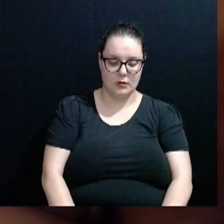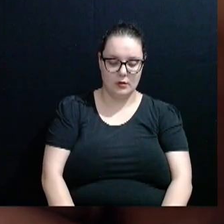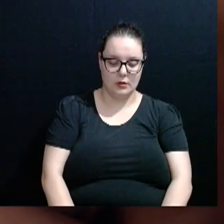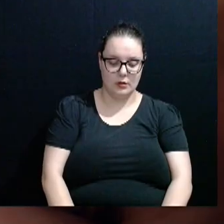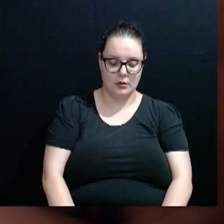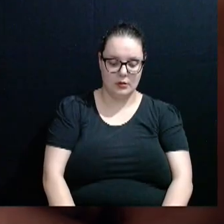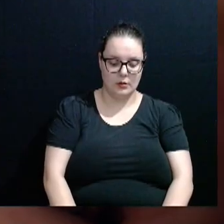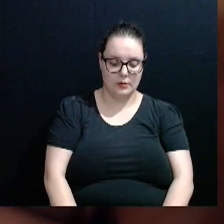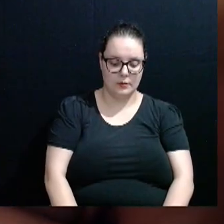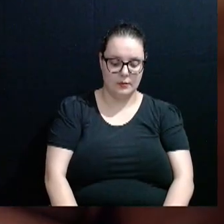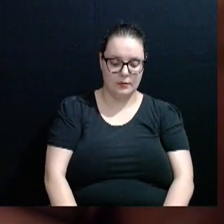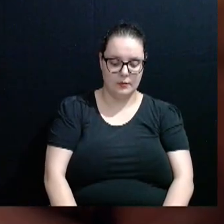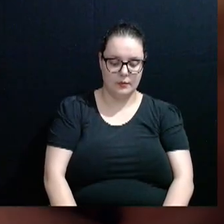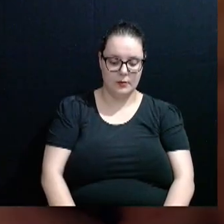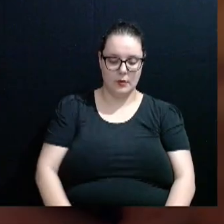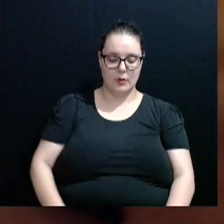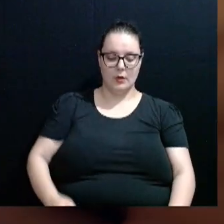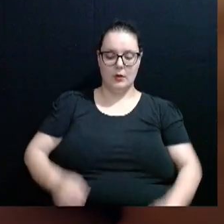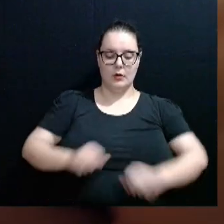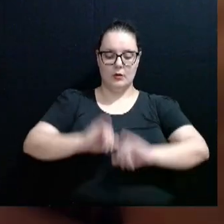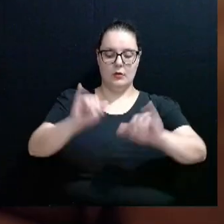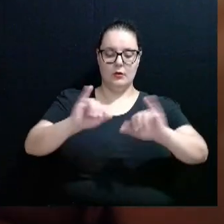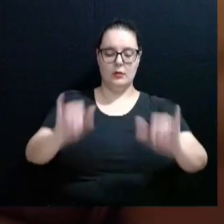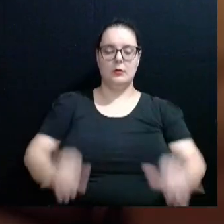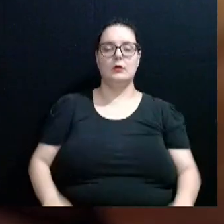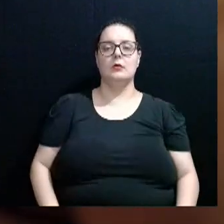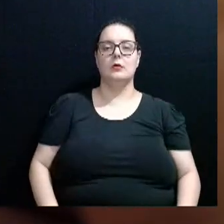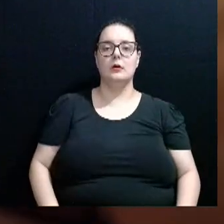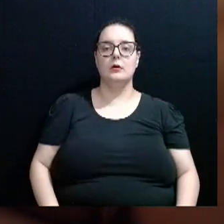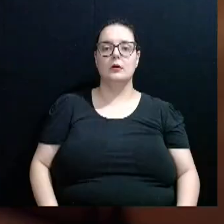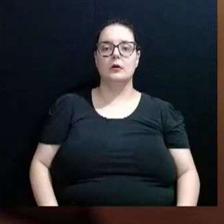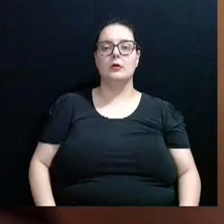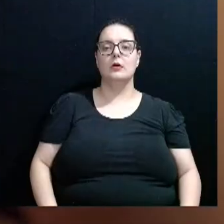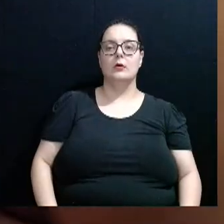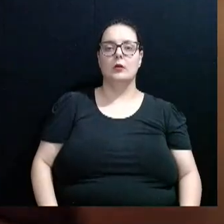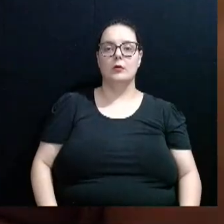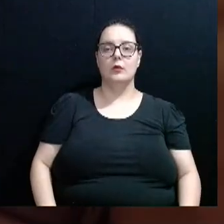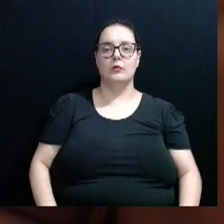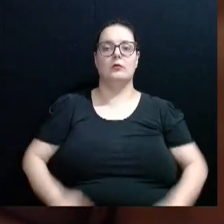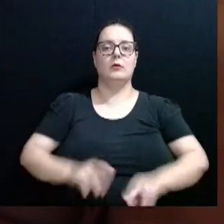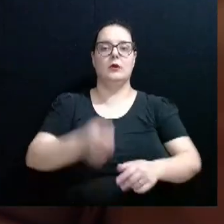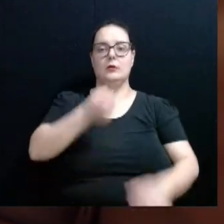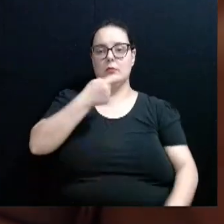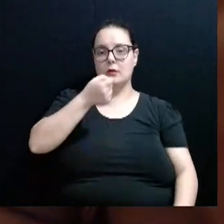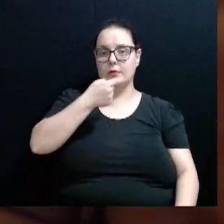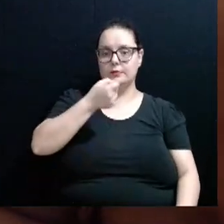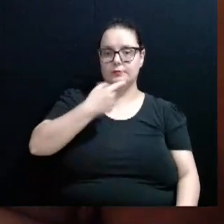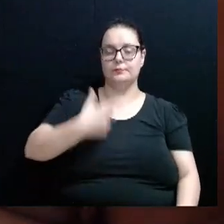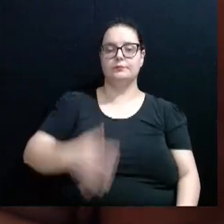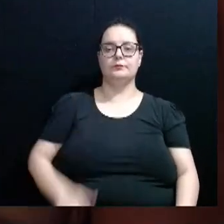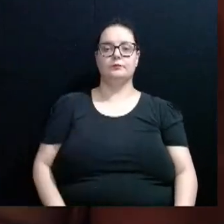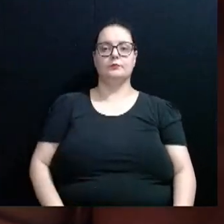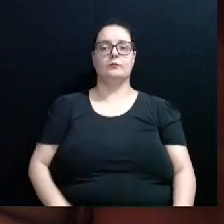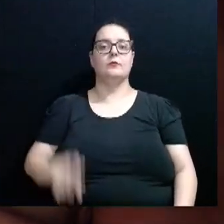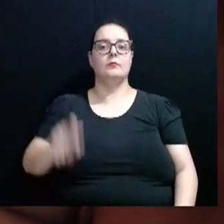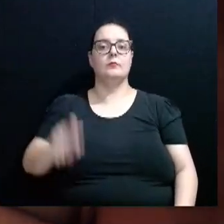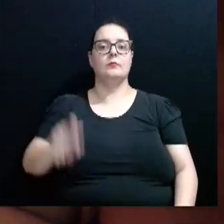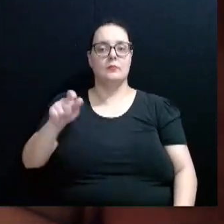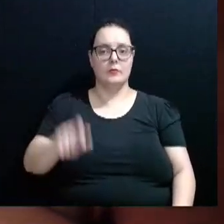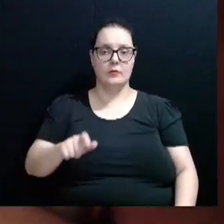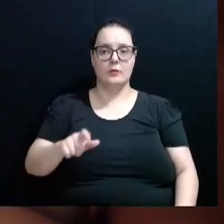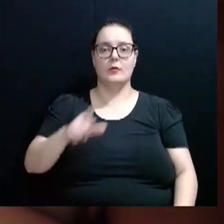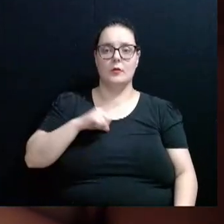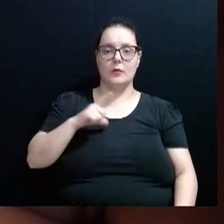Por exemplo, o blister vazio de tantos comprimidos que uma pessoa tomou, né? O paciente